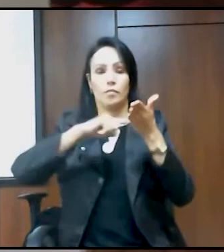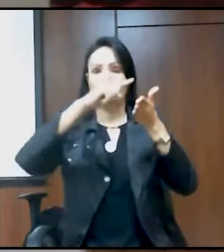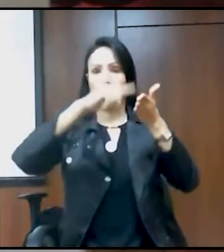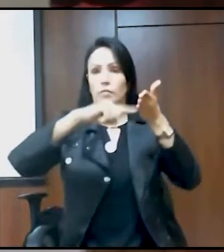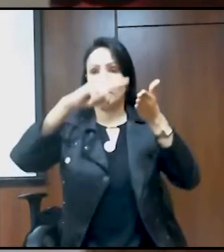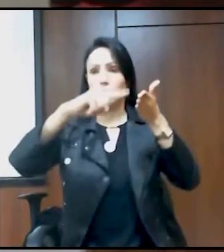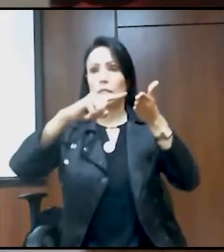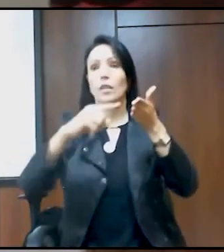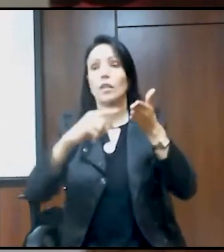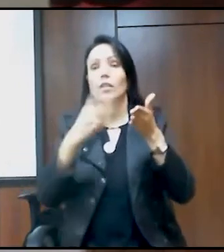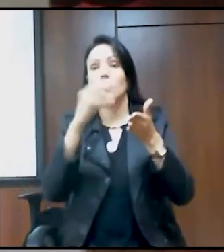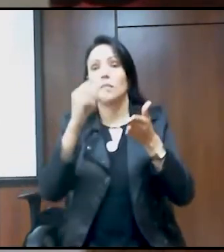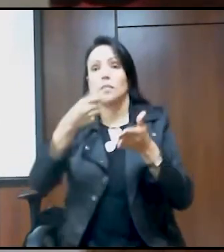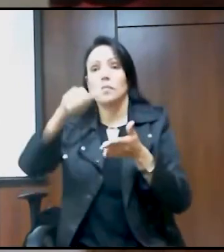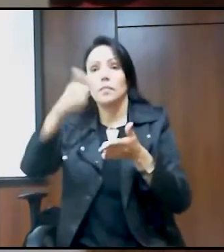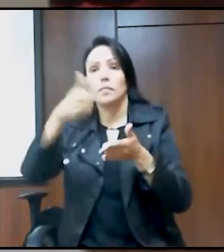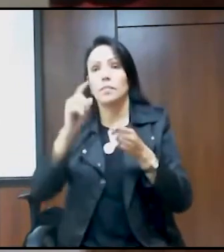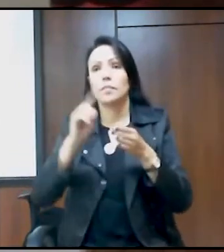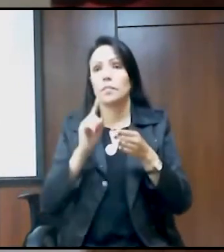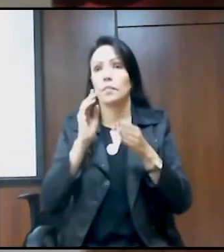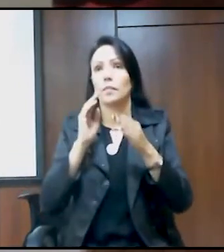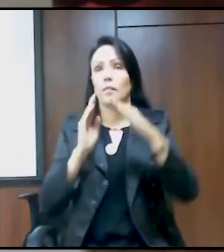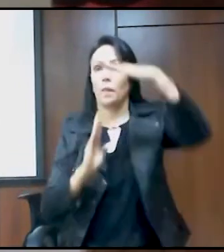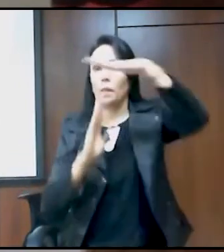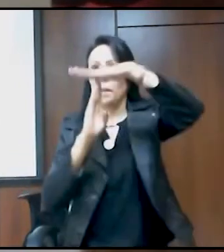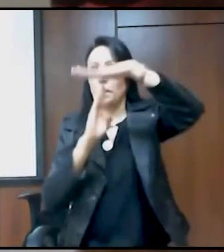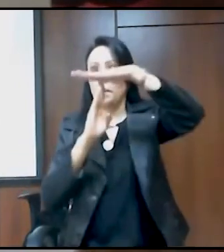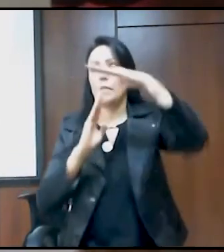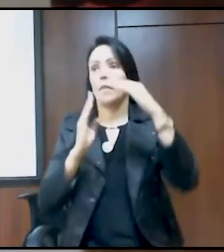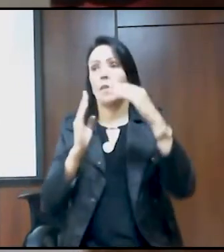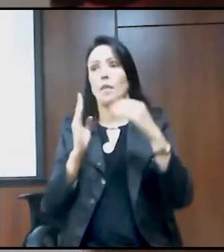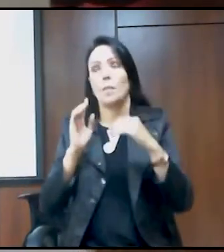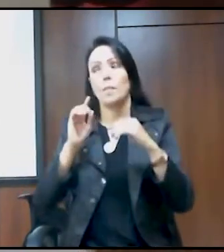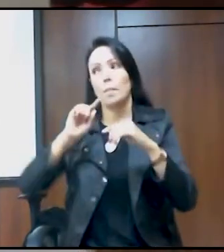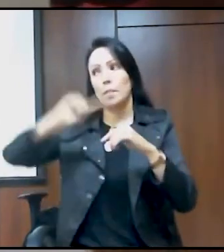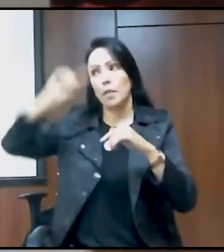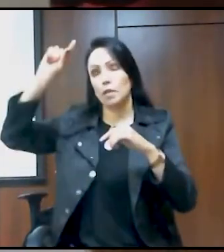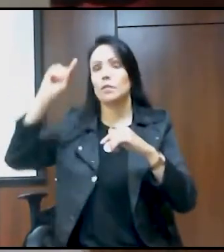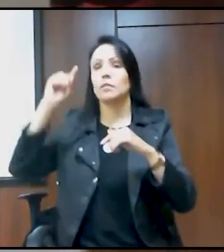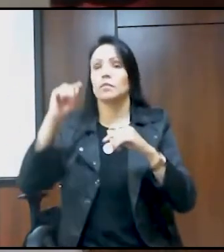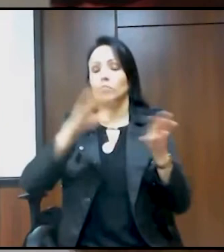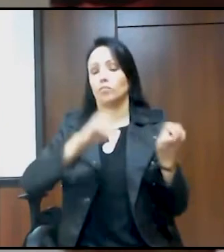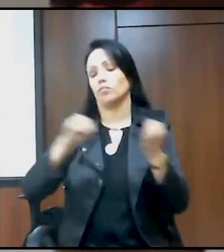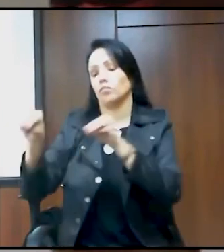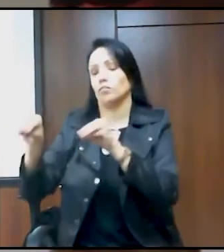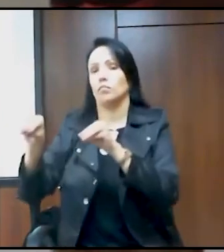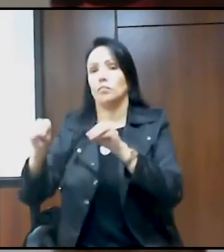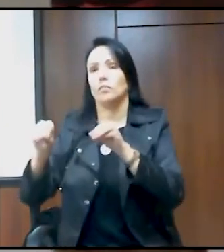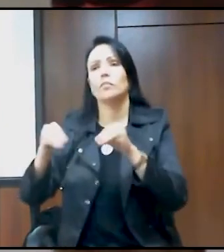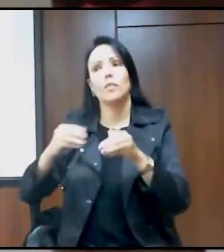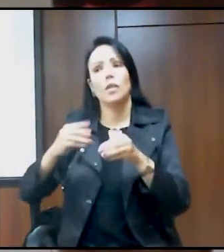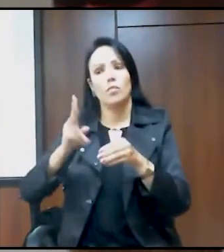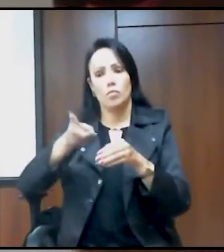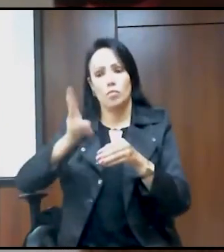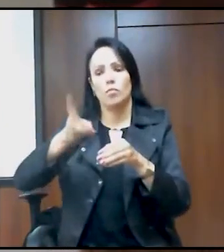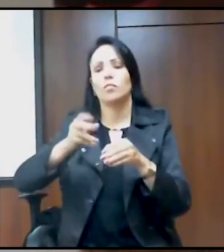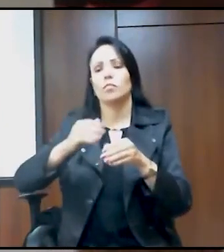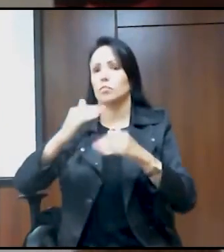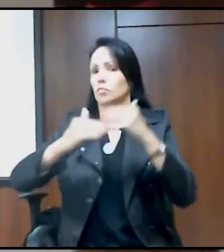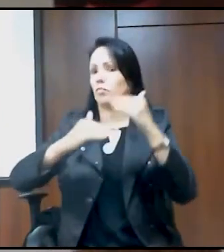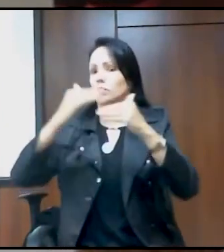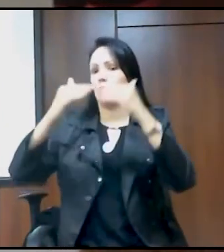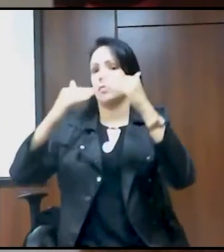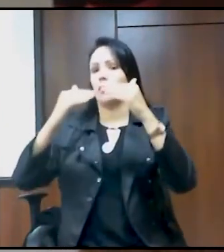é o pico da política de remoções do período, e ele continua crescendo. E ele tem